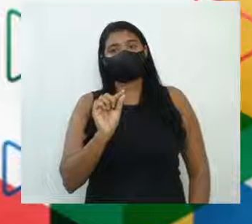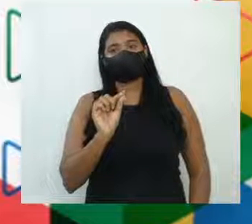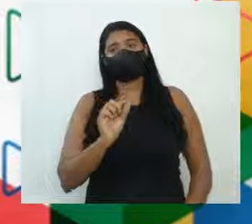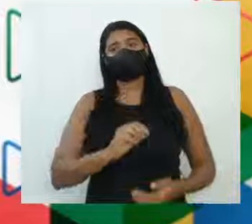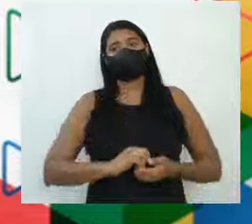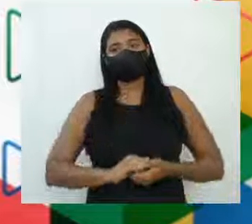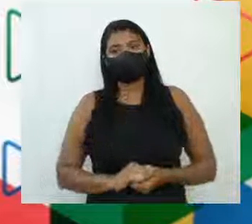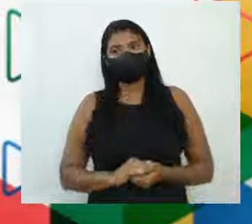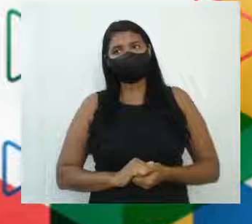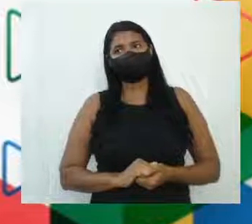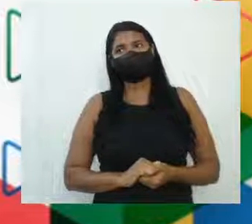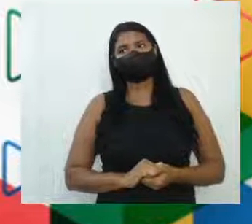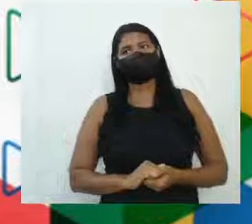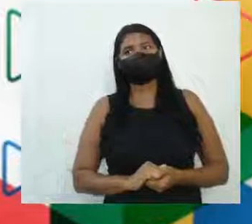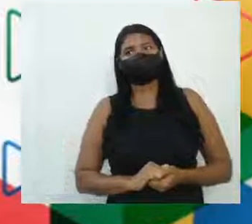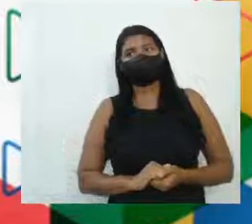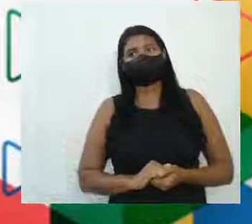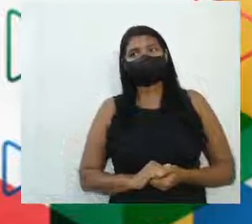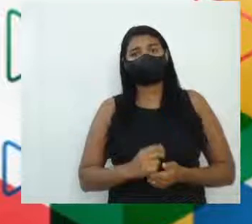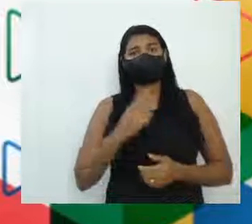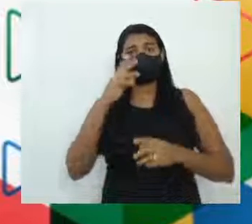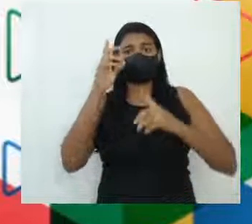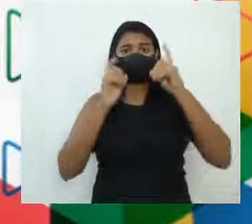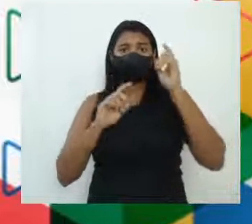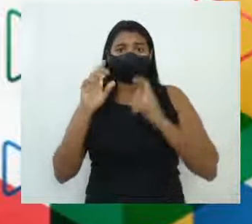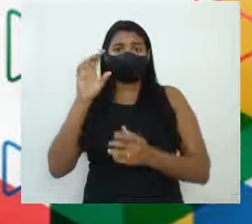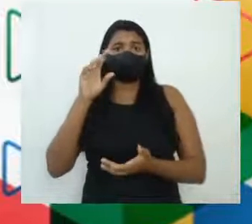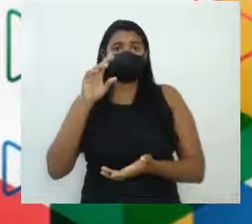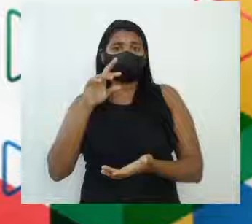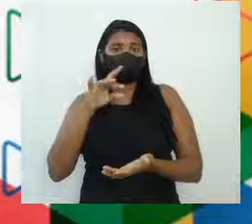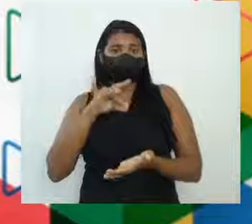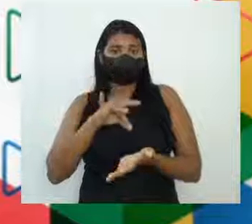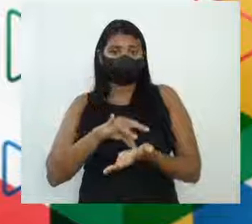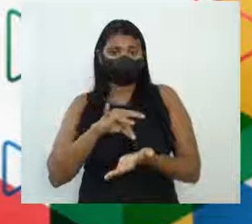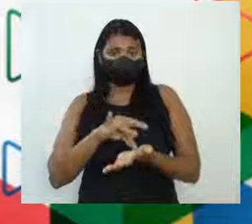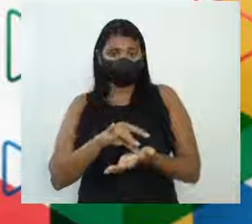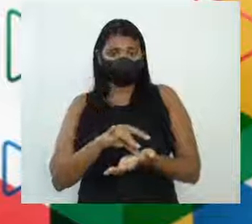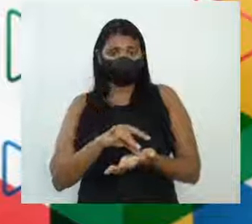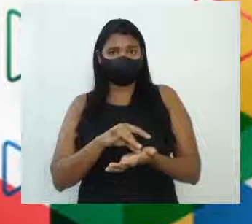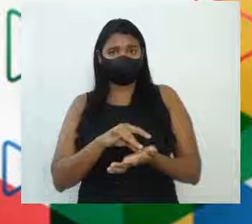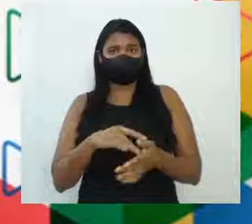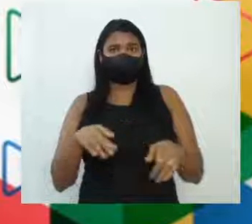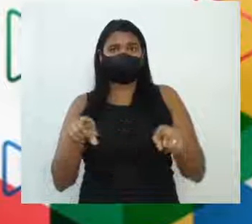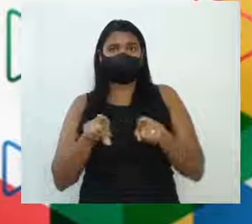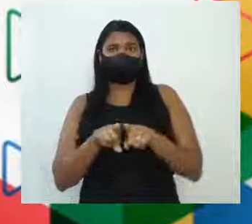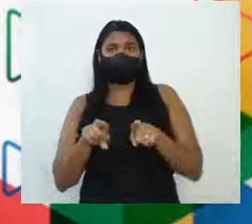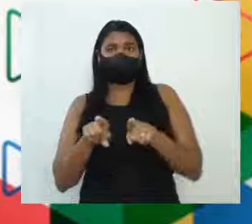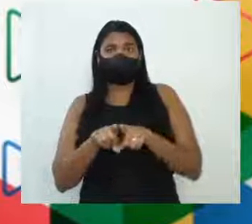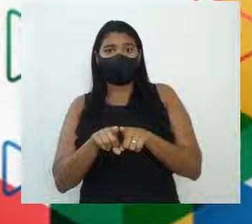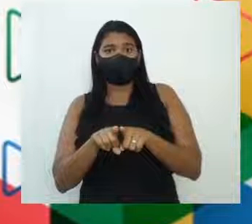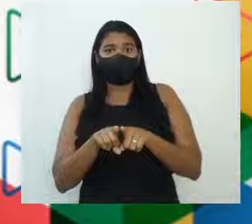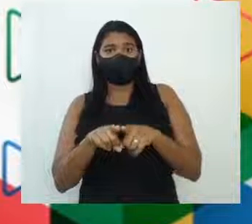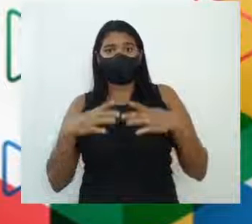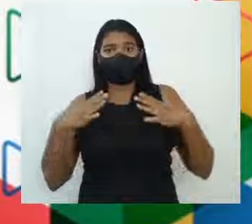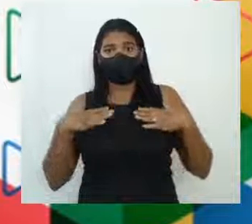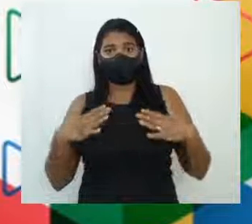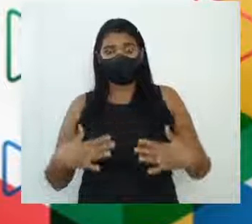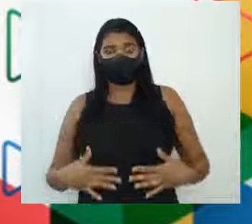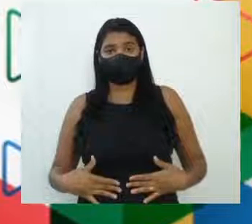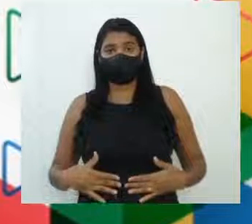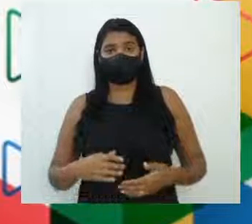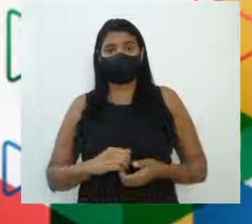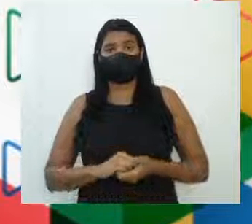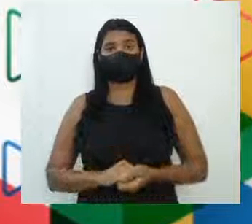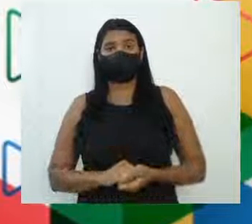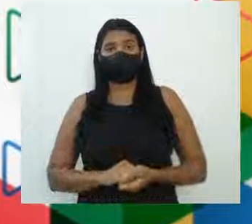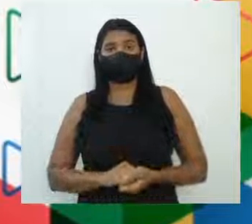coreografia que deseja expressar a verdade dos sentimentos deve levar em conta as reações do corpo